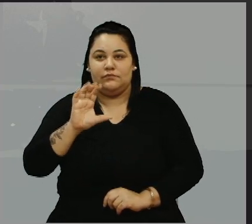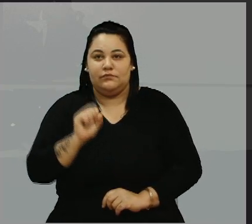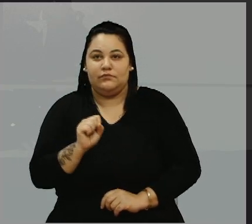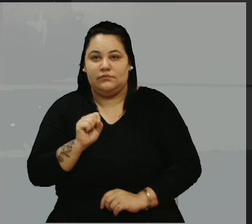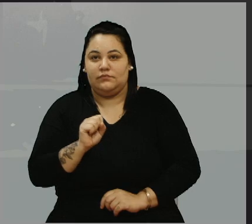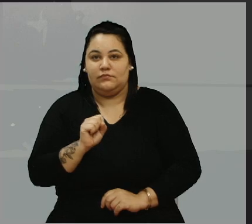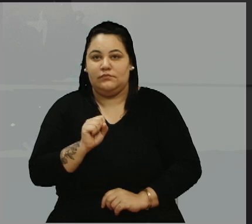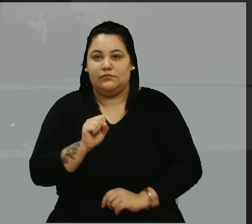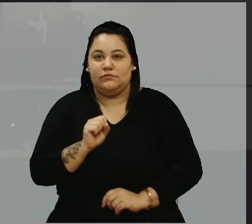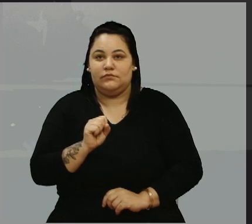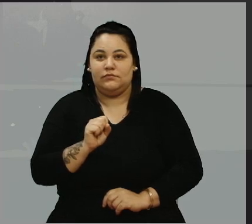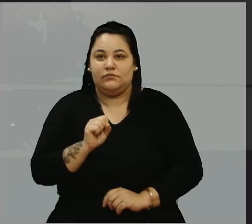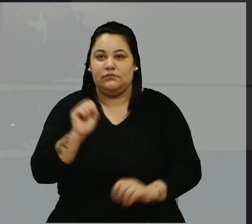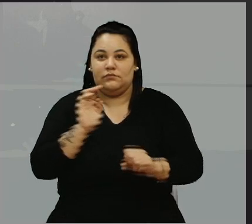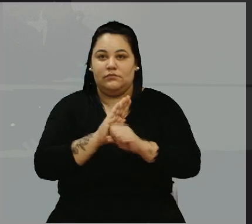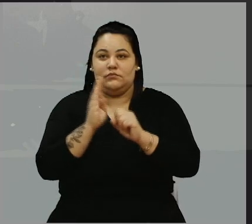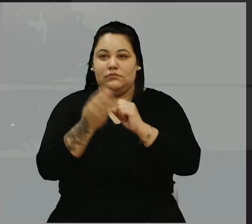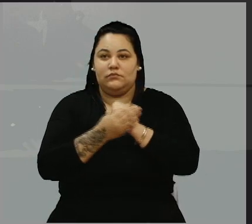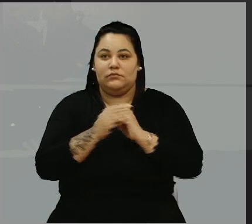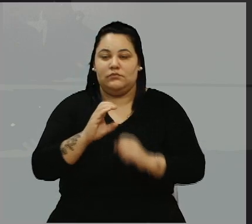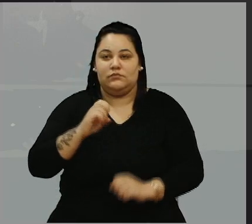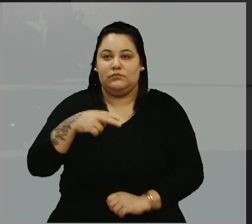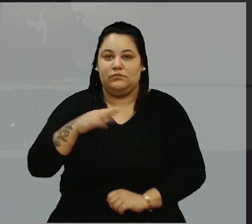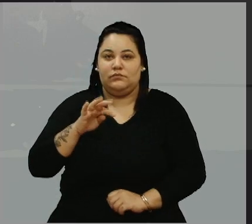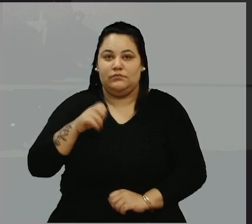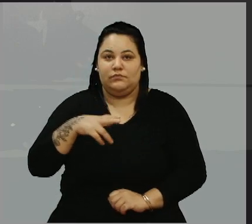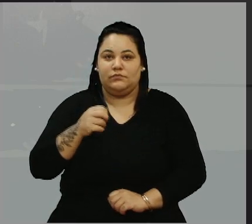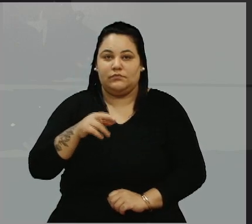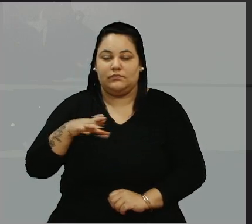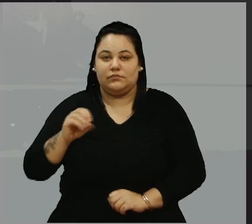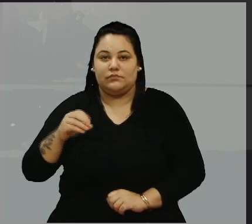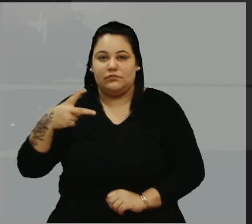do Centenário 2, que era um centro comunitário,